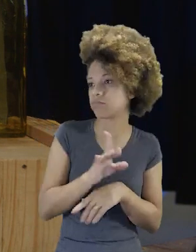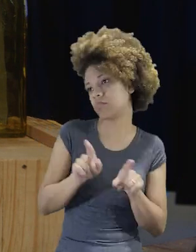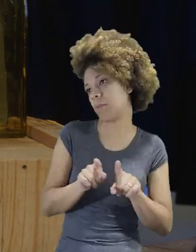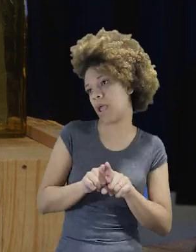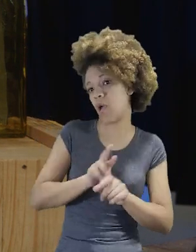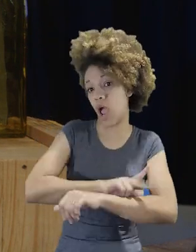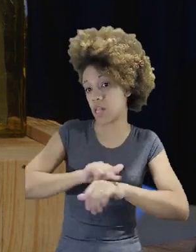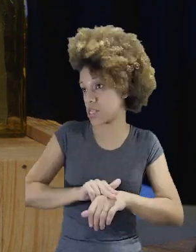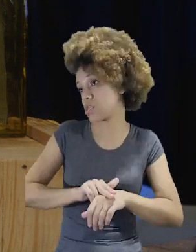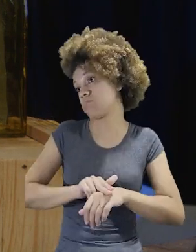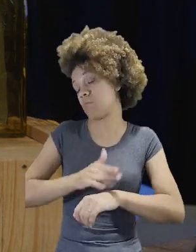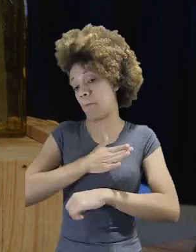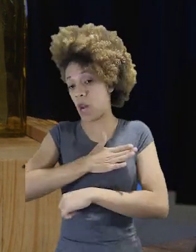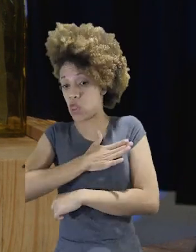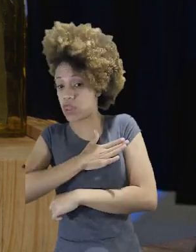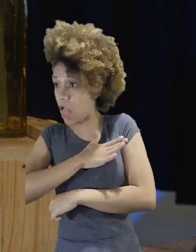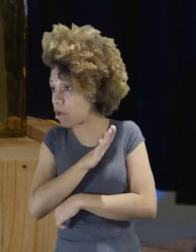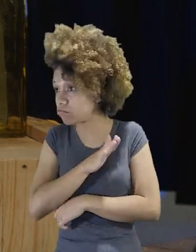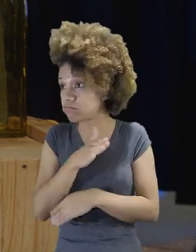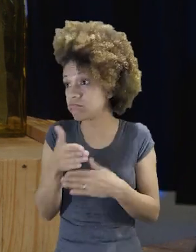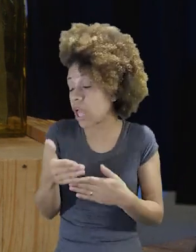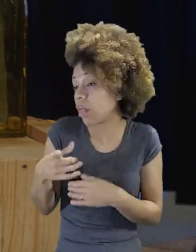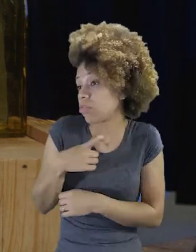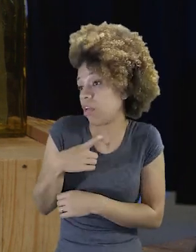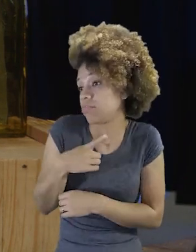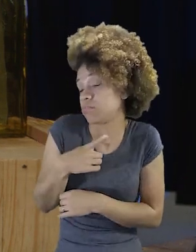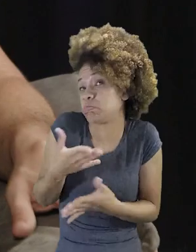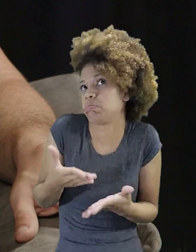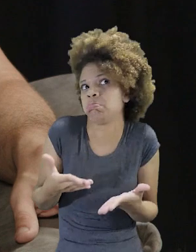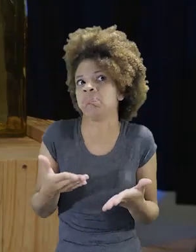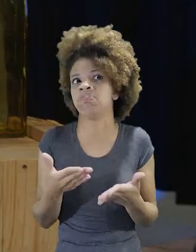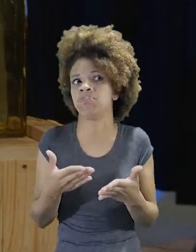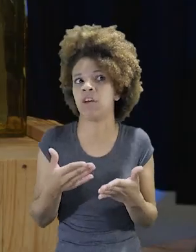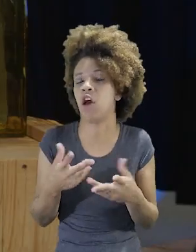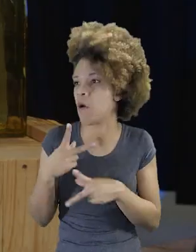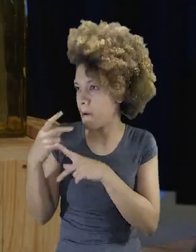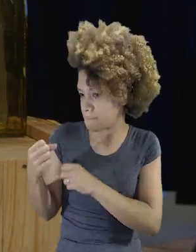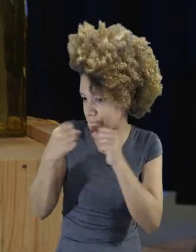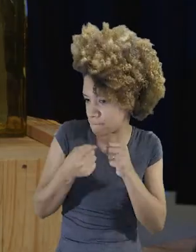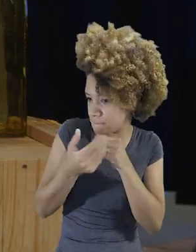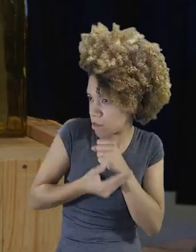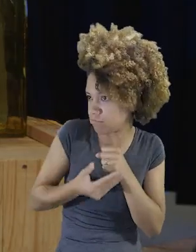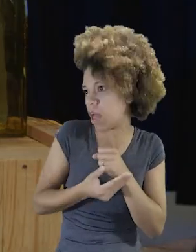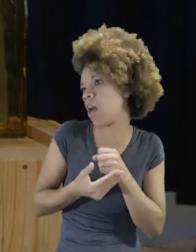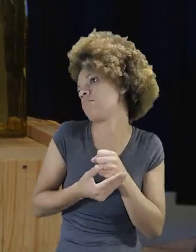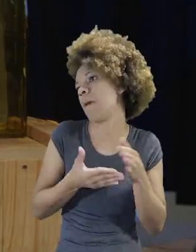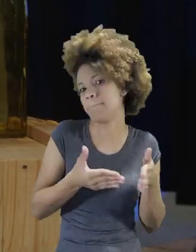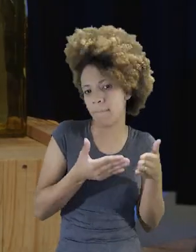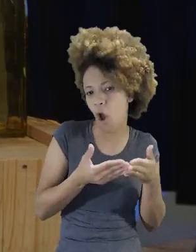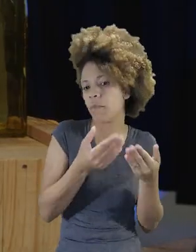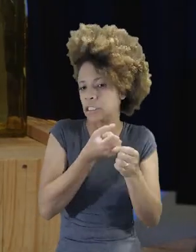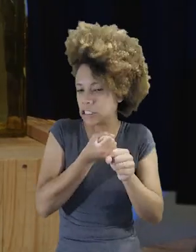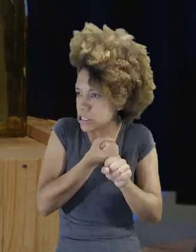teve né que montou sua fortuna baseada em todo o trabalho um trabalho escravo igualmente tá ligado